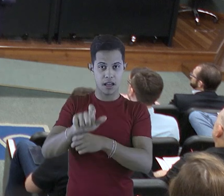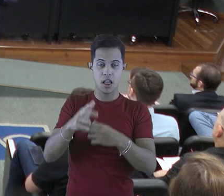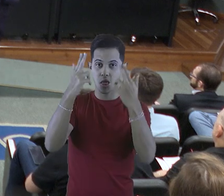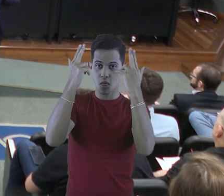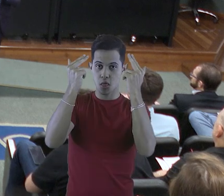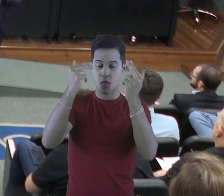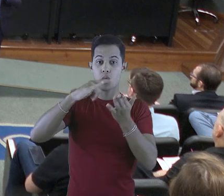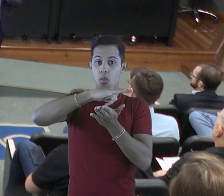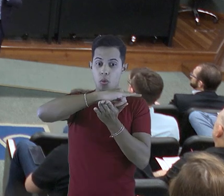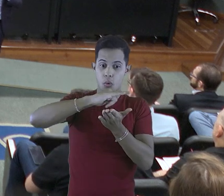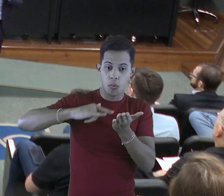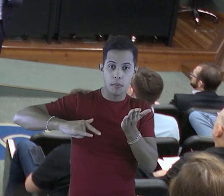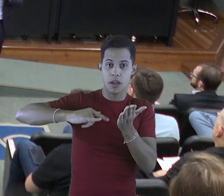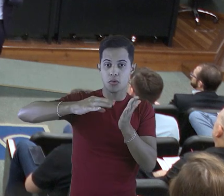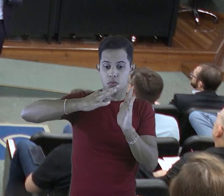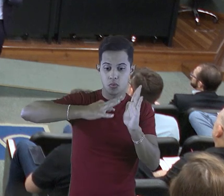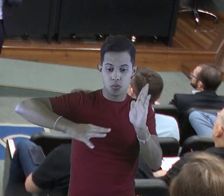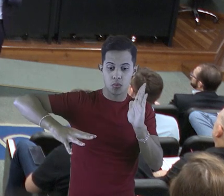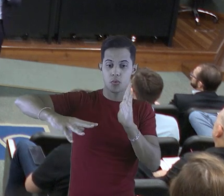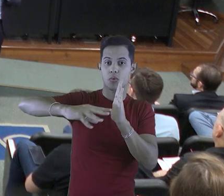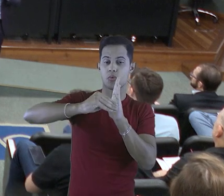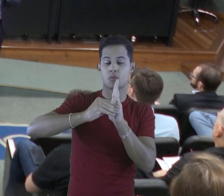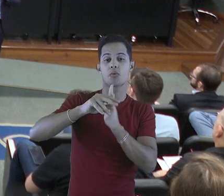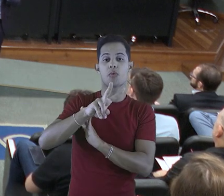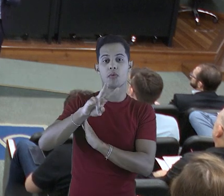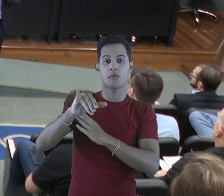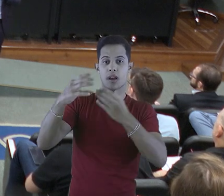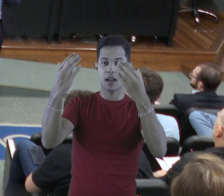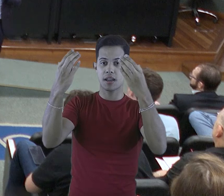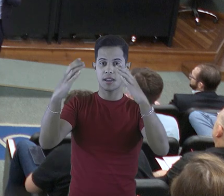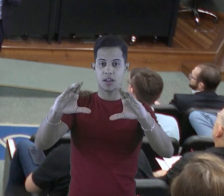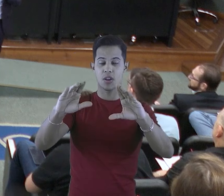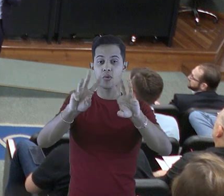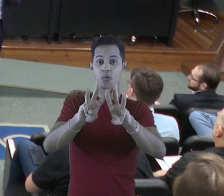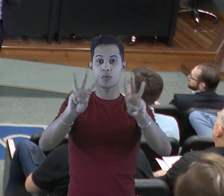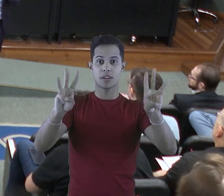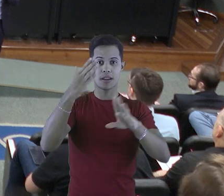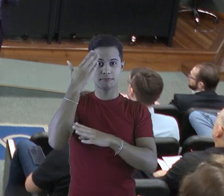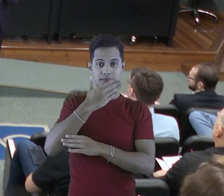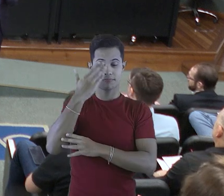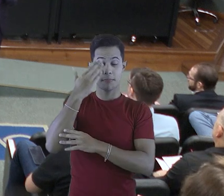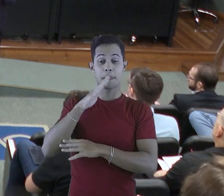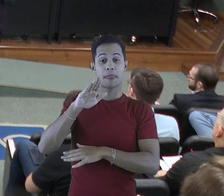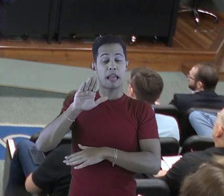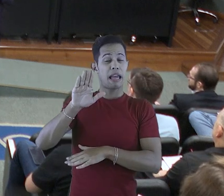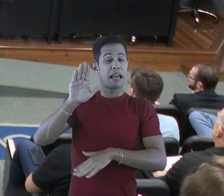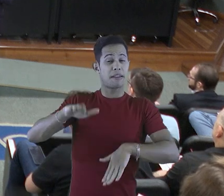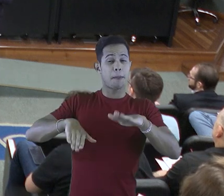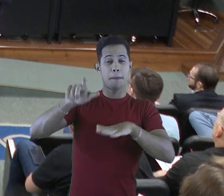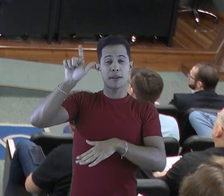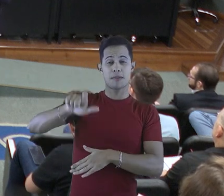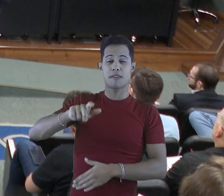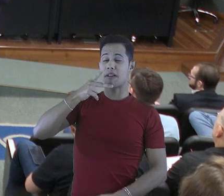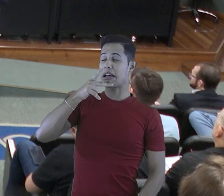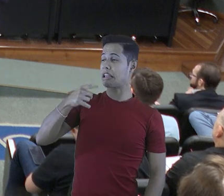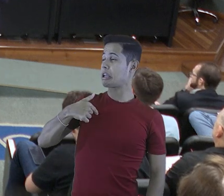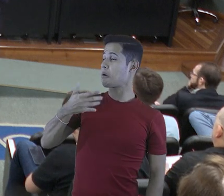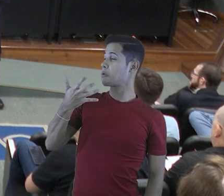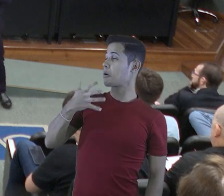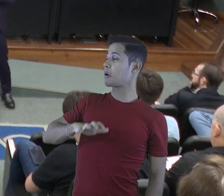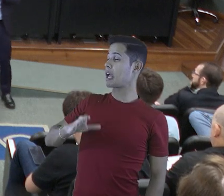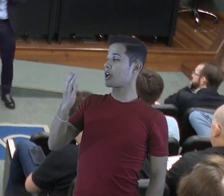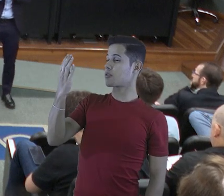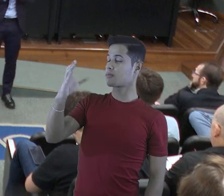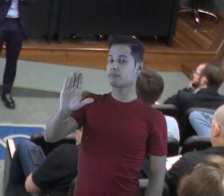documentos vão ao portal da transparência para publicização. E a pessoa não pode dizer, eu não quero que vá. Por quê?